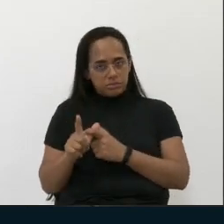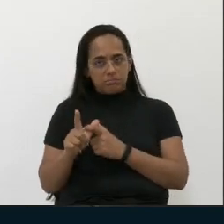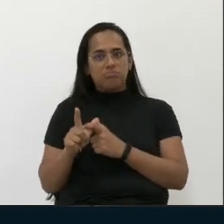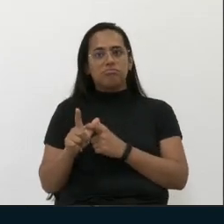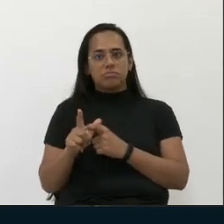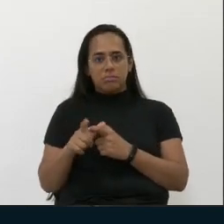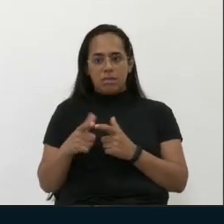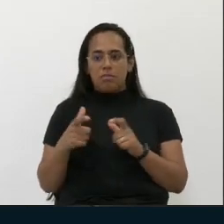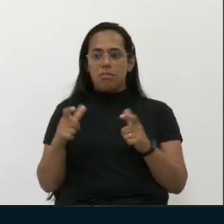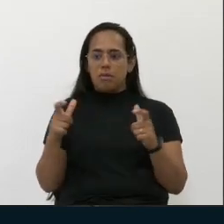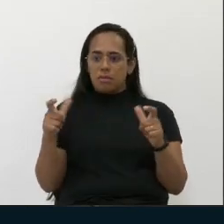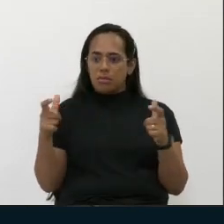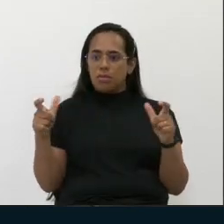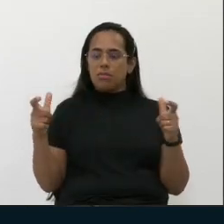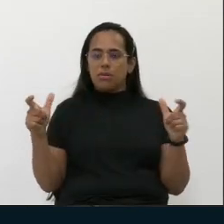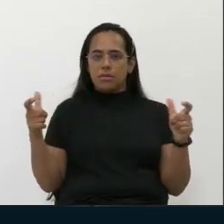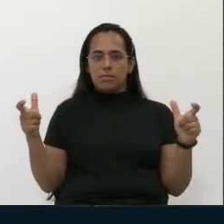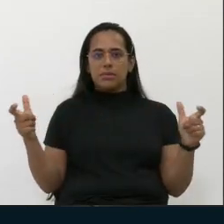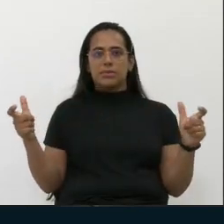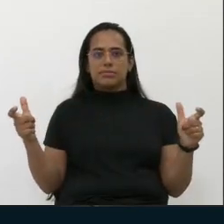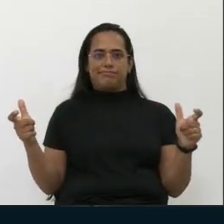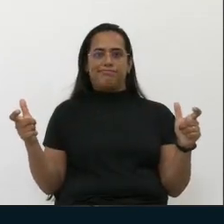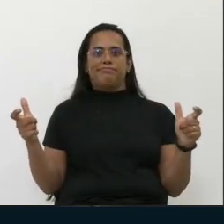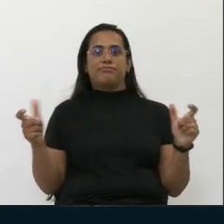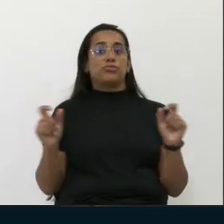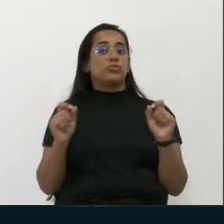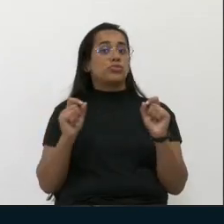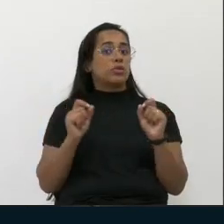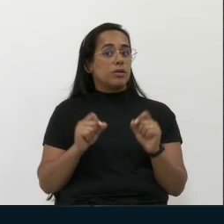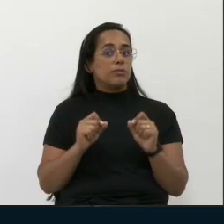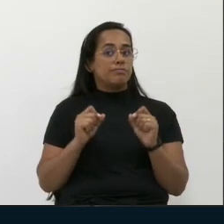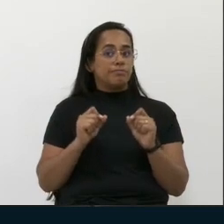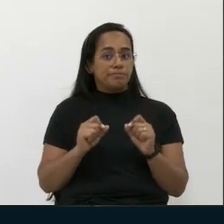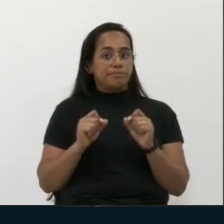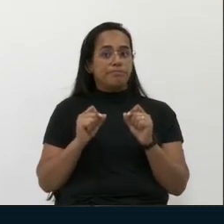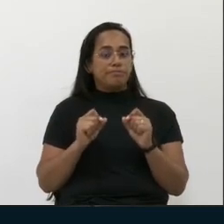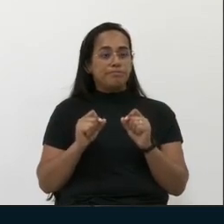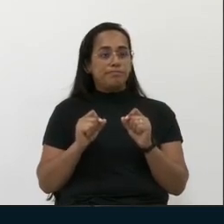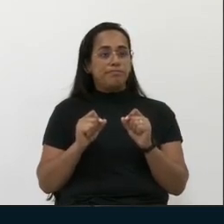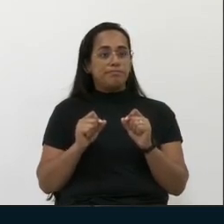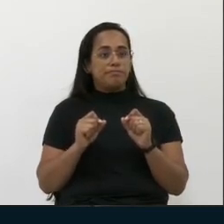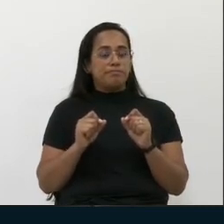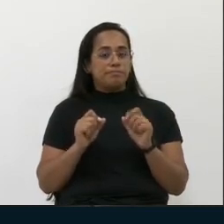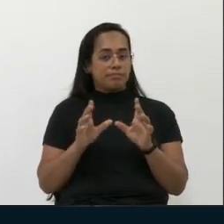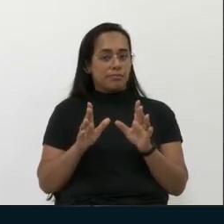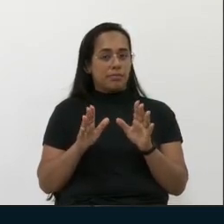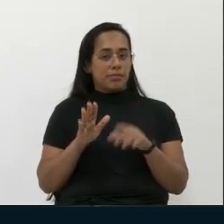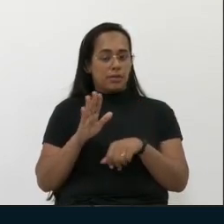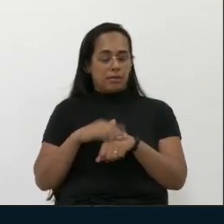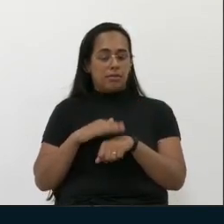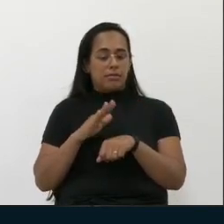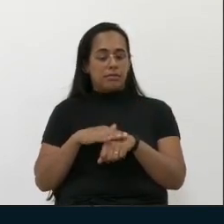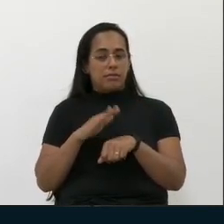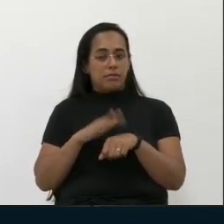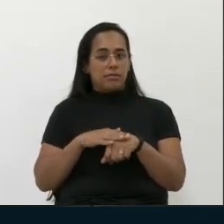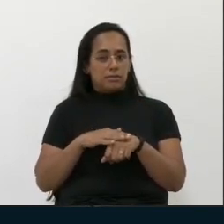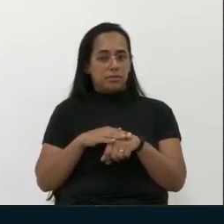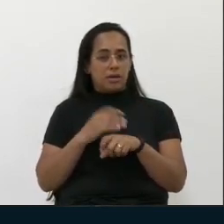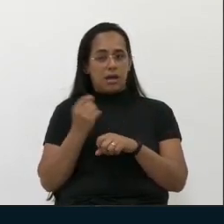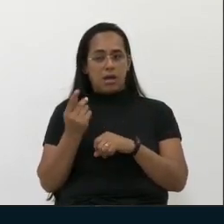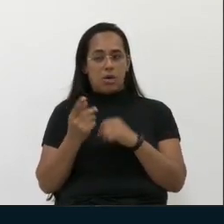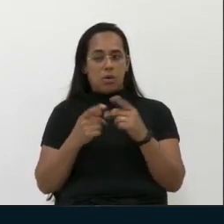acumulando dívidas. Aí fizeram algumas estações de tratamento.